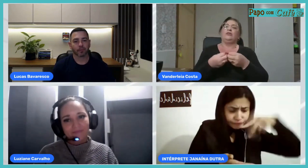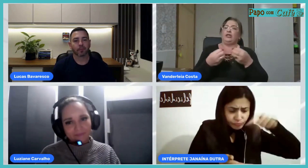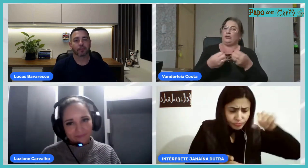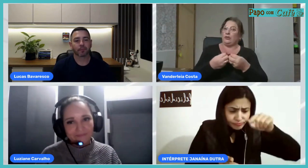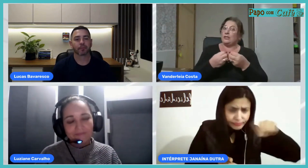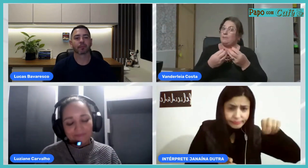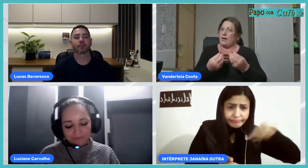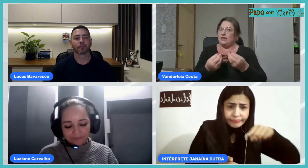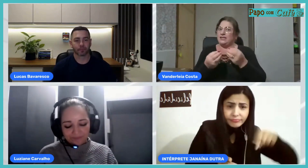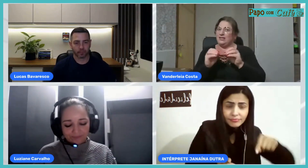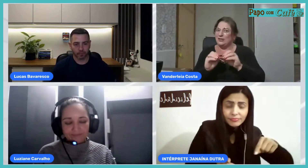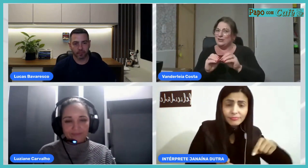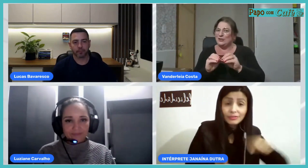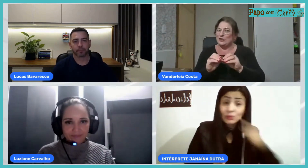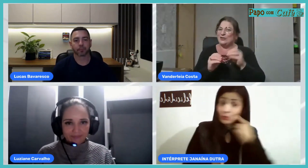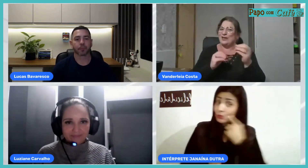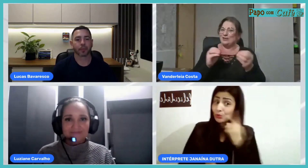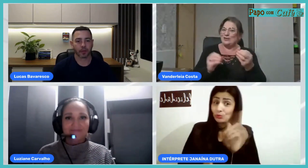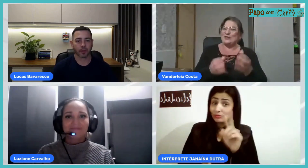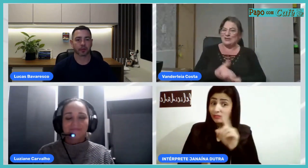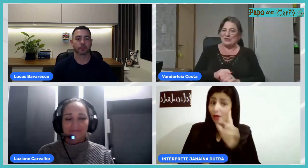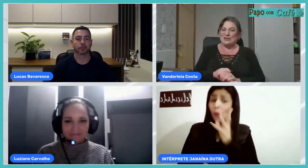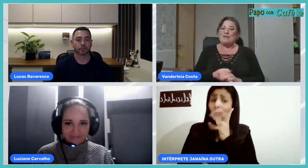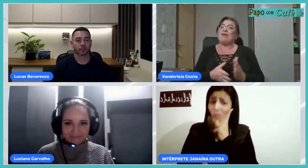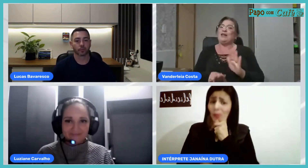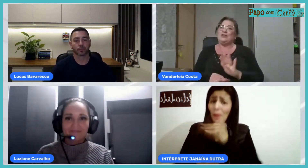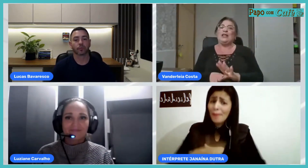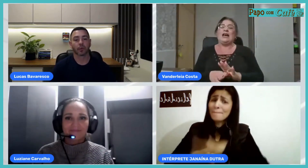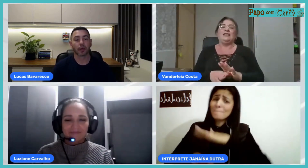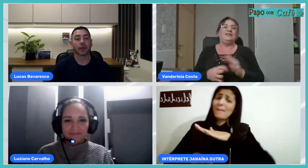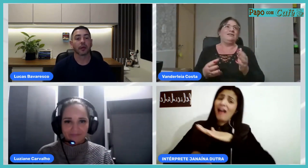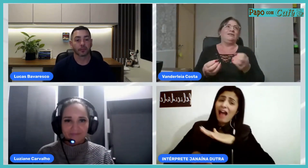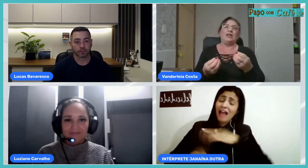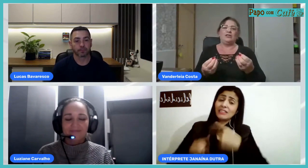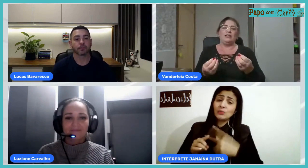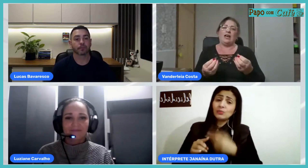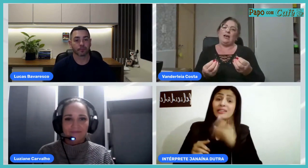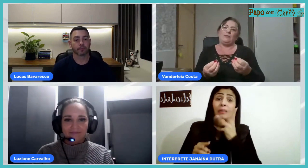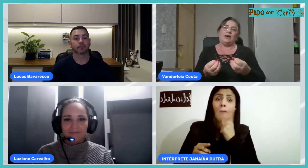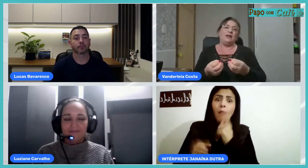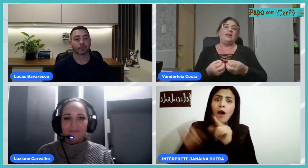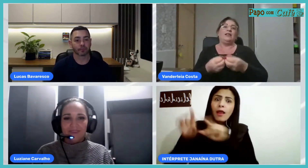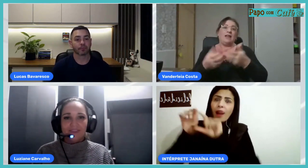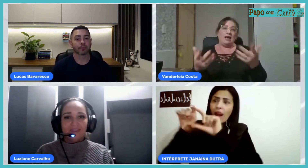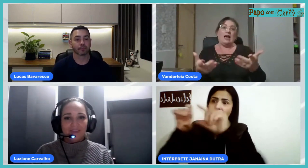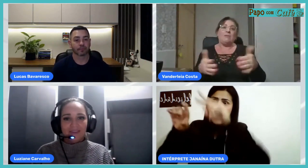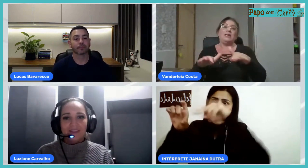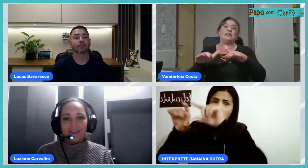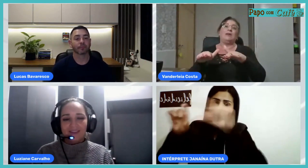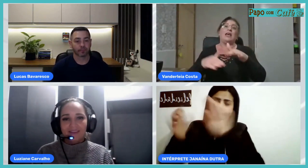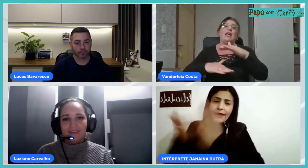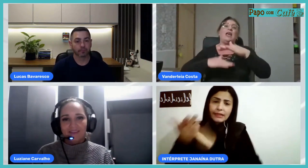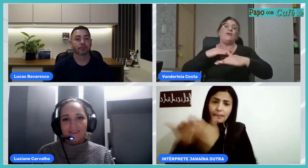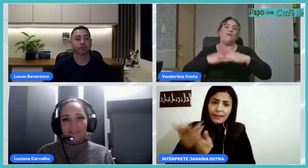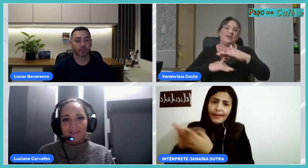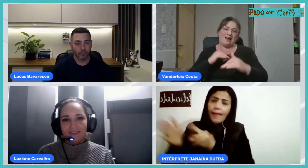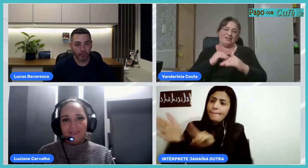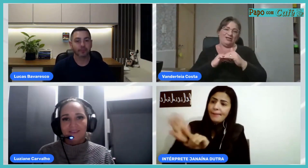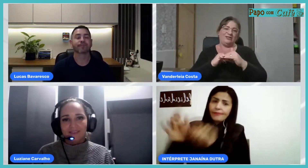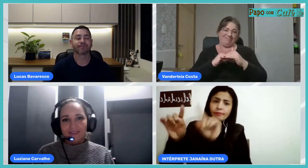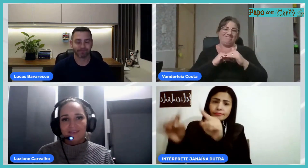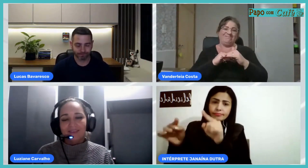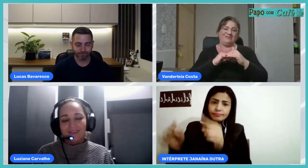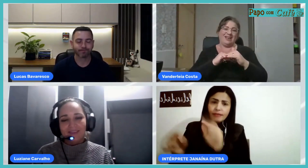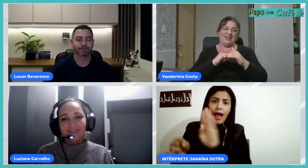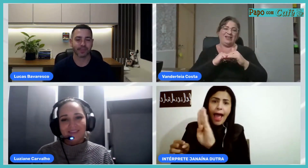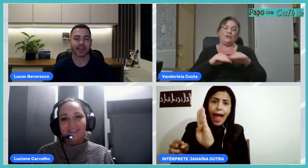teóricos, diretores, pensem no surdo, no aluno surdo, para ajudar. Não é ajudar, é para dar a mesma